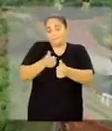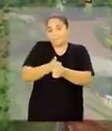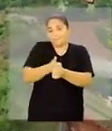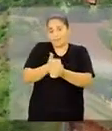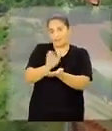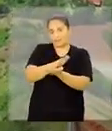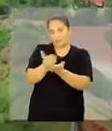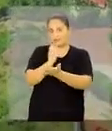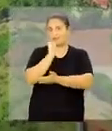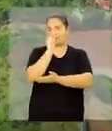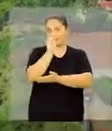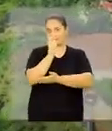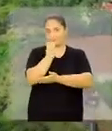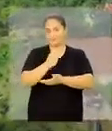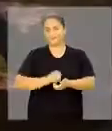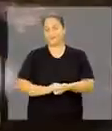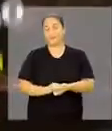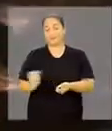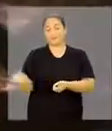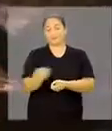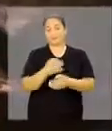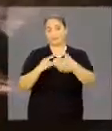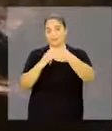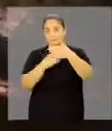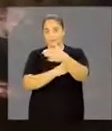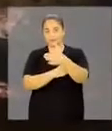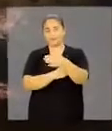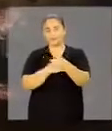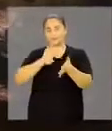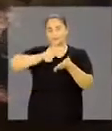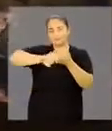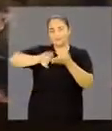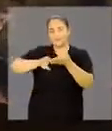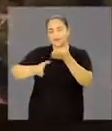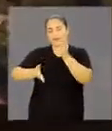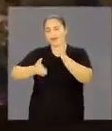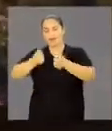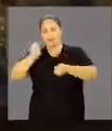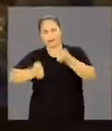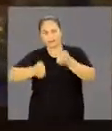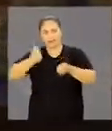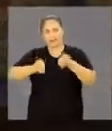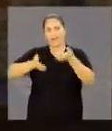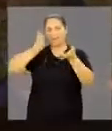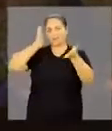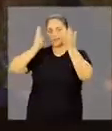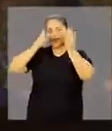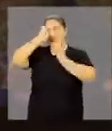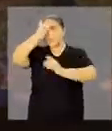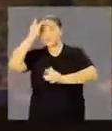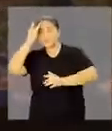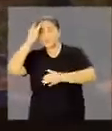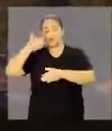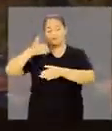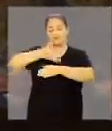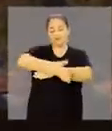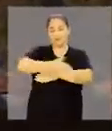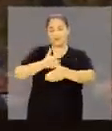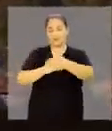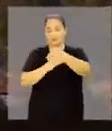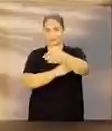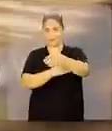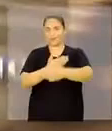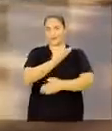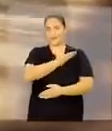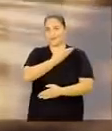à fronteira com a Argentina, a nova ponte vai desafogar o fluxo de cargas e passageiros que passam pela Ponte da